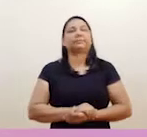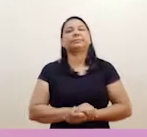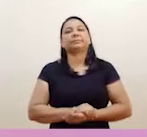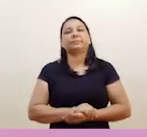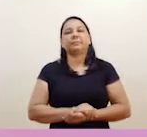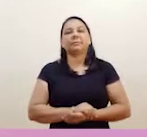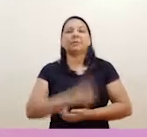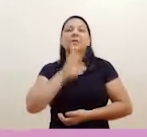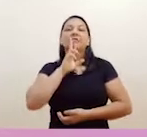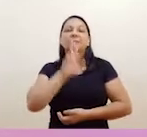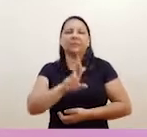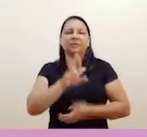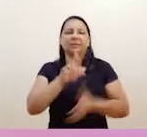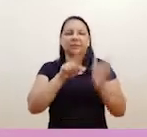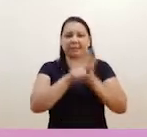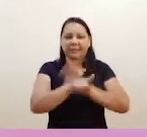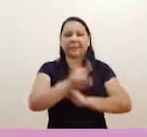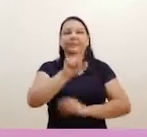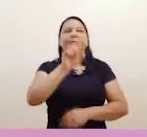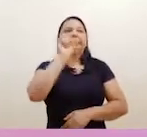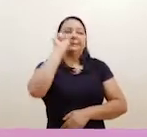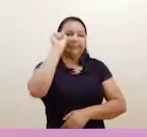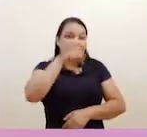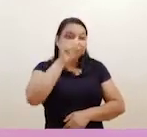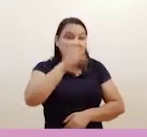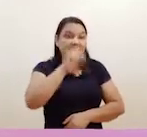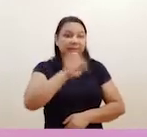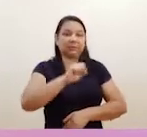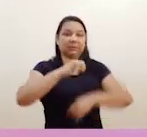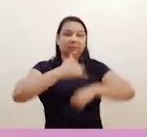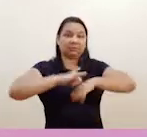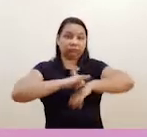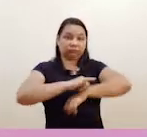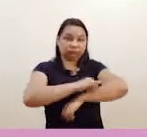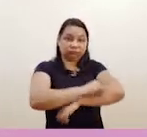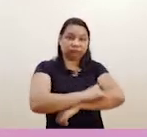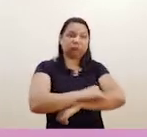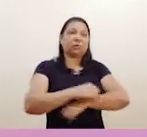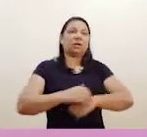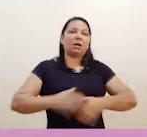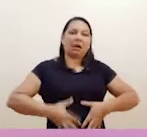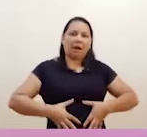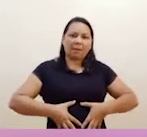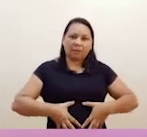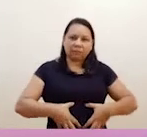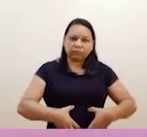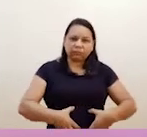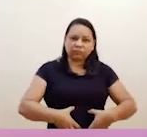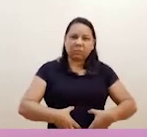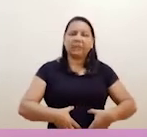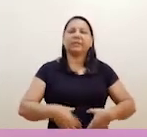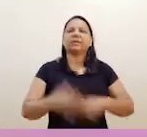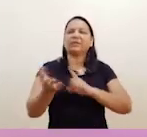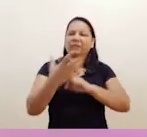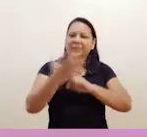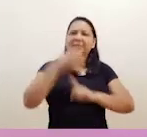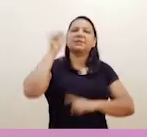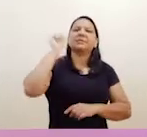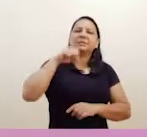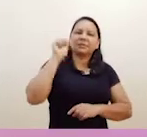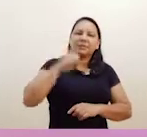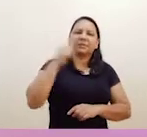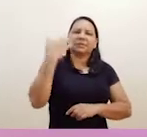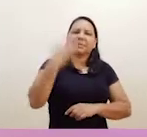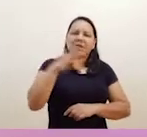E respondendo a pergunta dessa nossa seguidora, sim. O sobrepeso, a barriguinha dela tem interferência